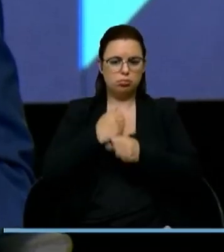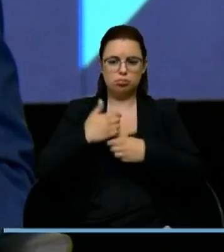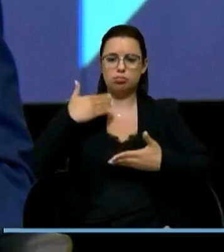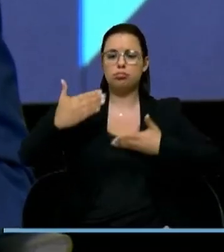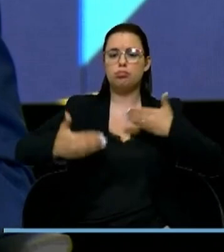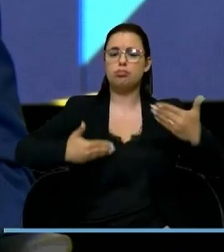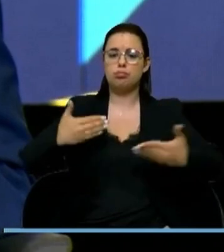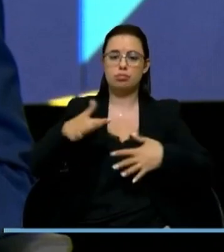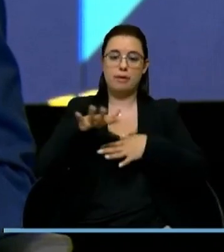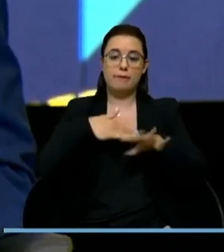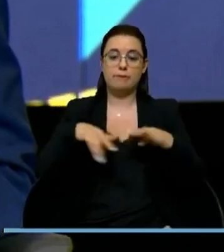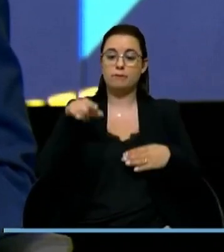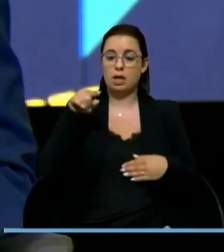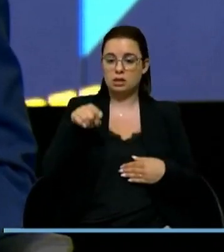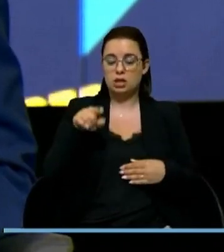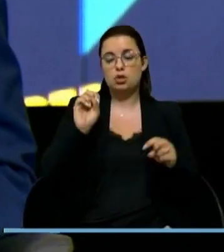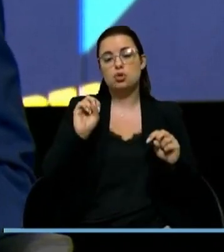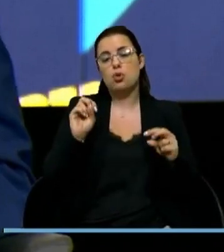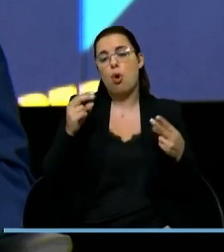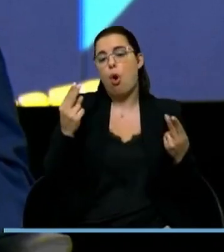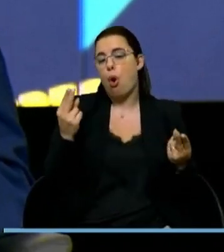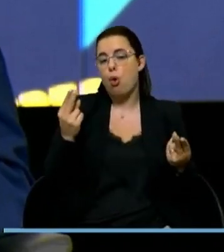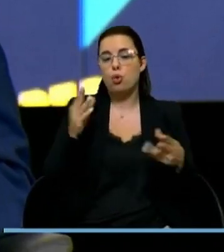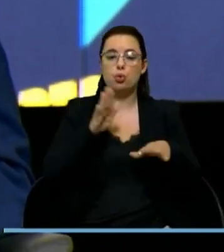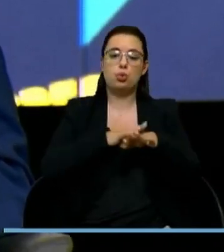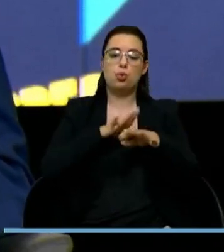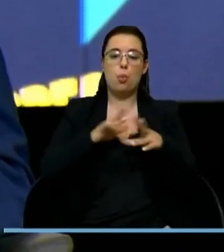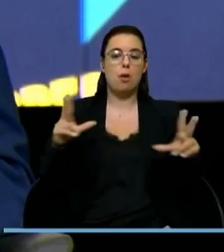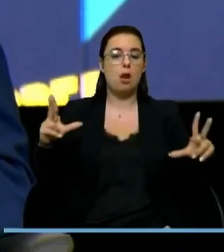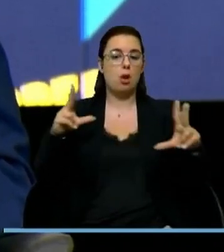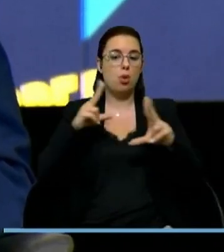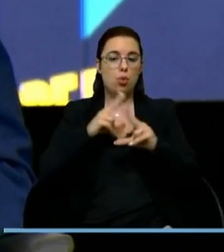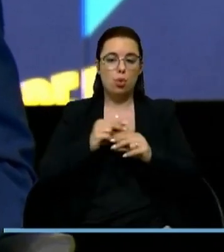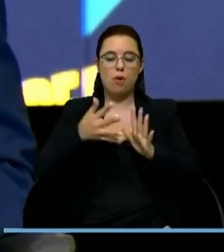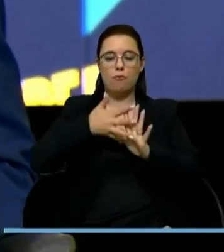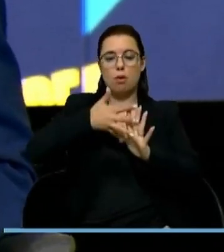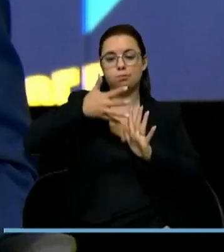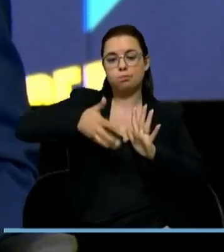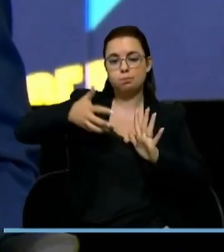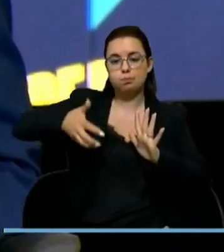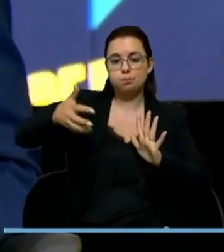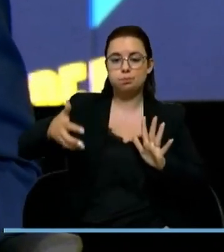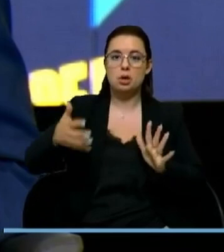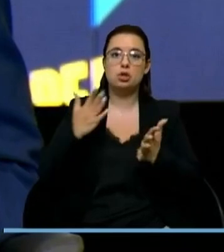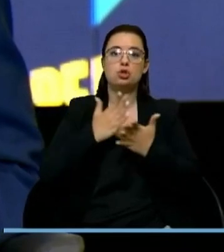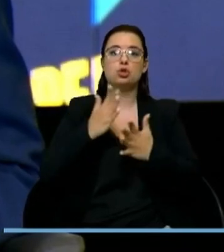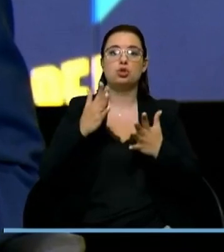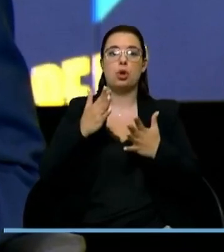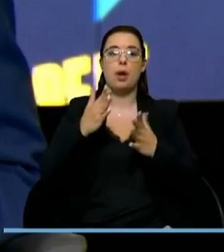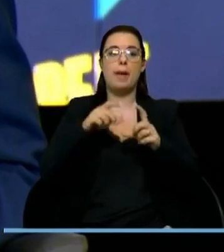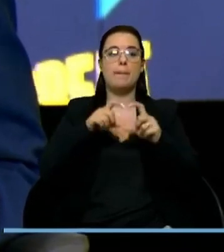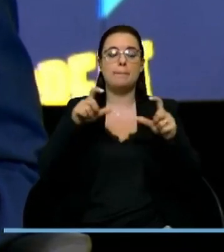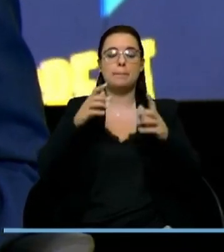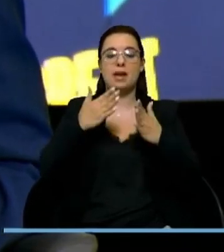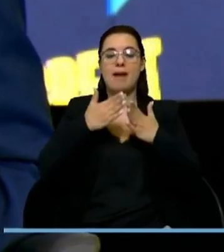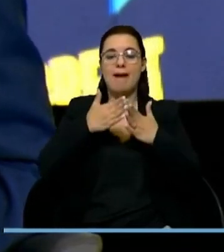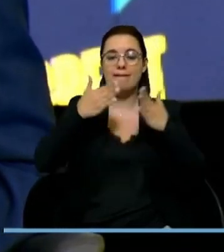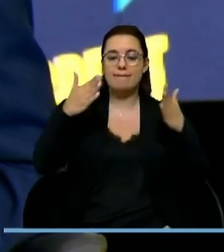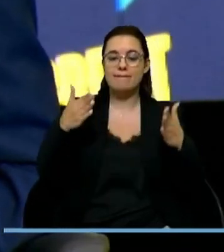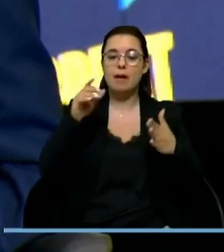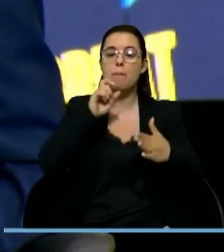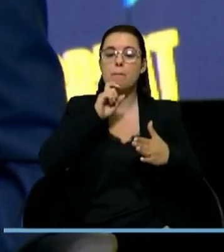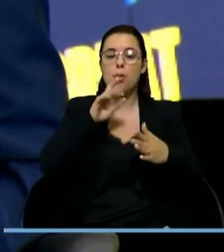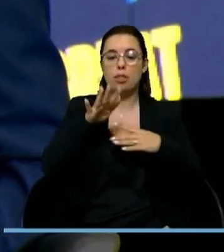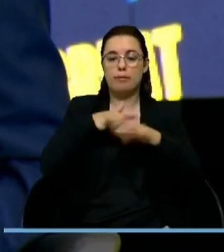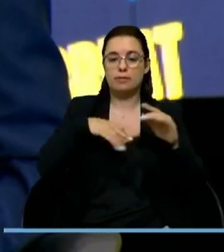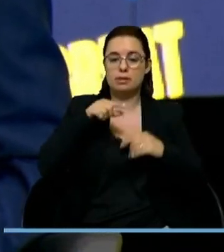fazer essa tokenização, ou, por ser tão novo e ainda complexo, só mesmo grandes empresas podem aspirar